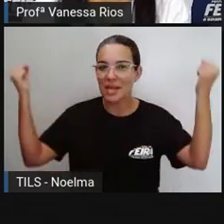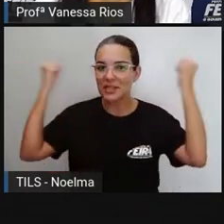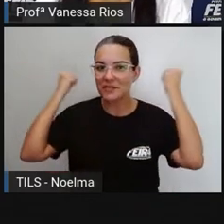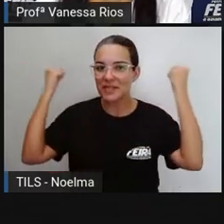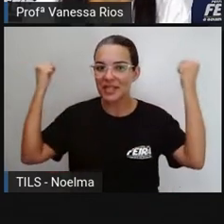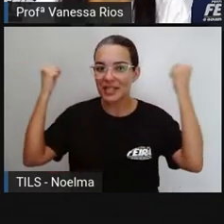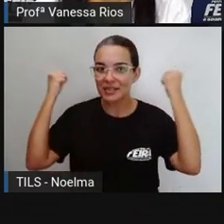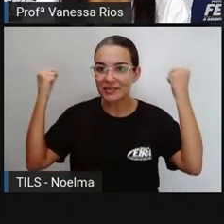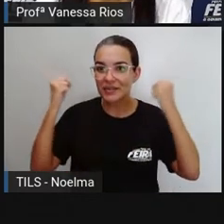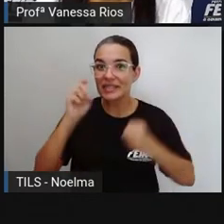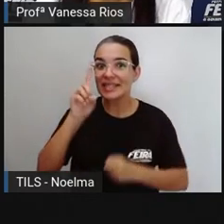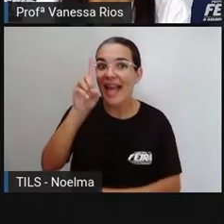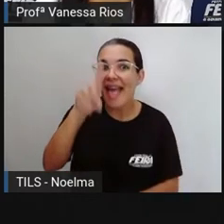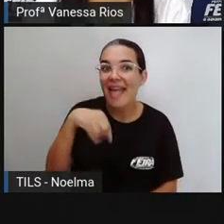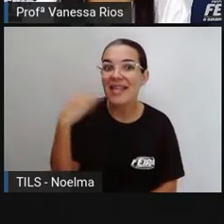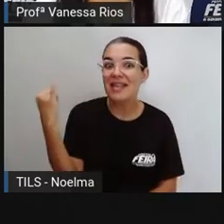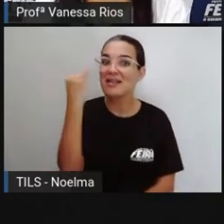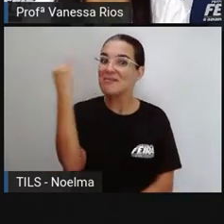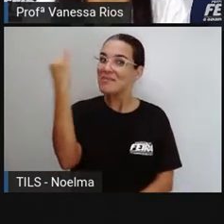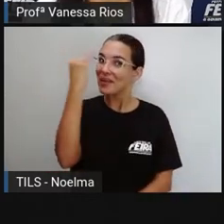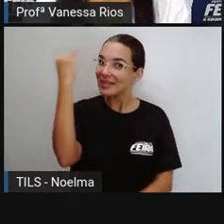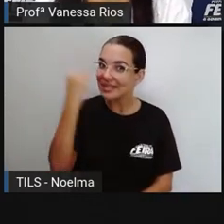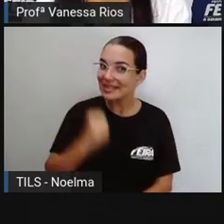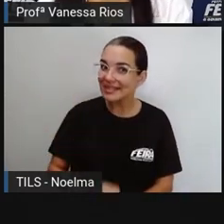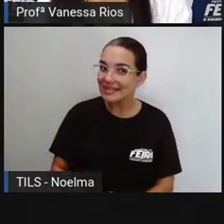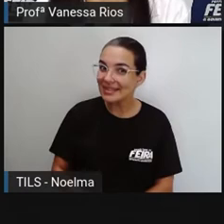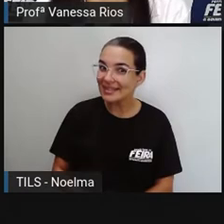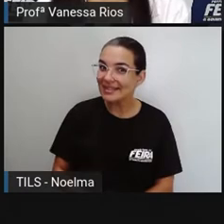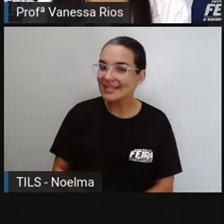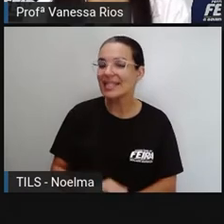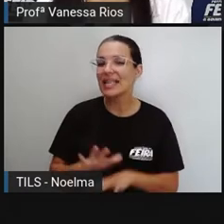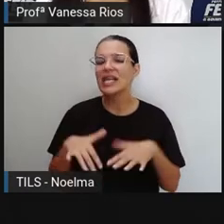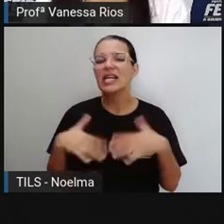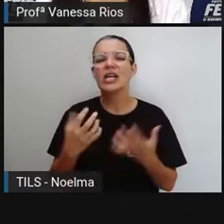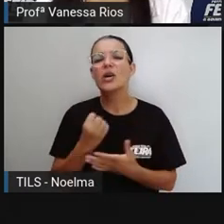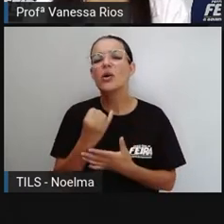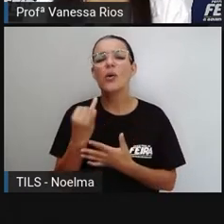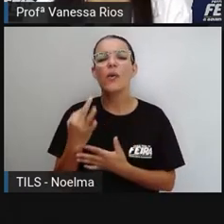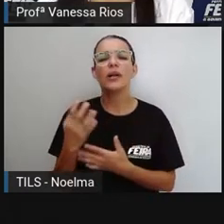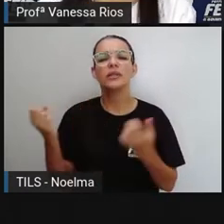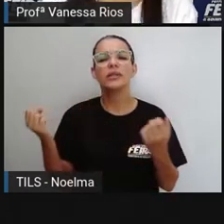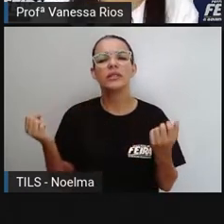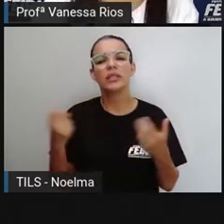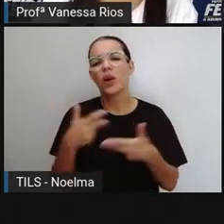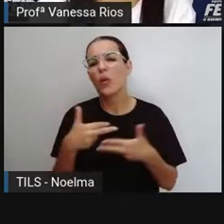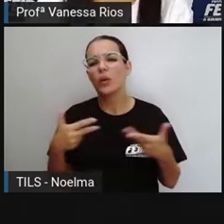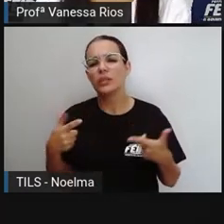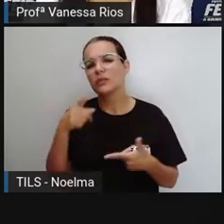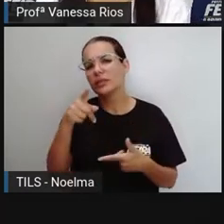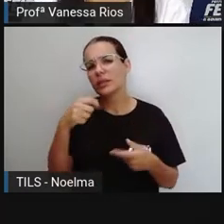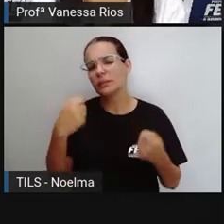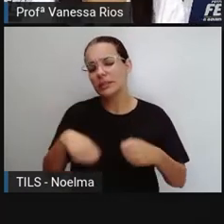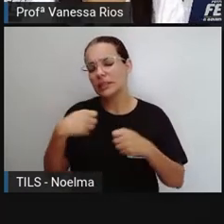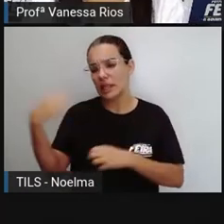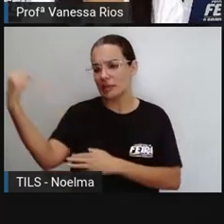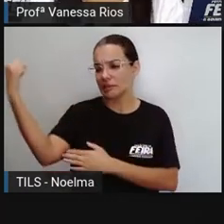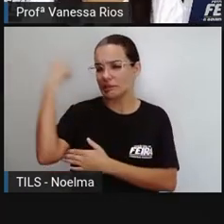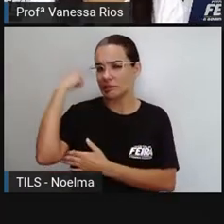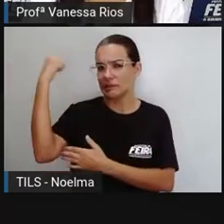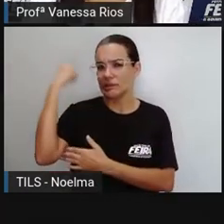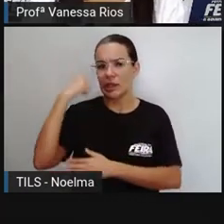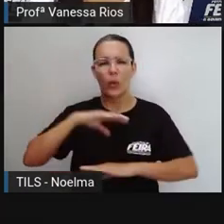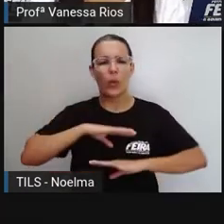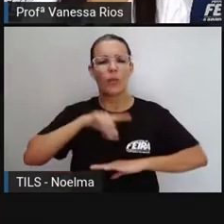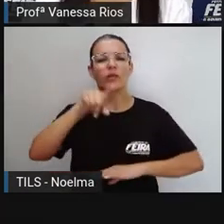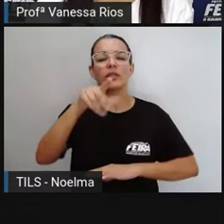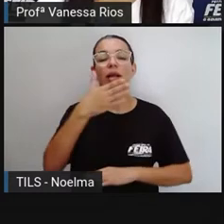elas são importantes? Pois é. E aí, quais são as atividades que exigem esforço físico que você prefere,